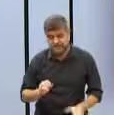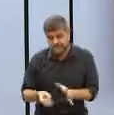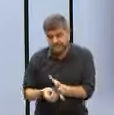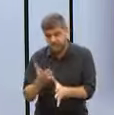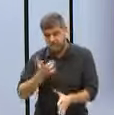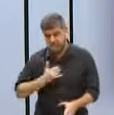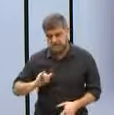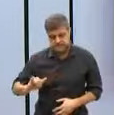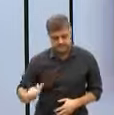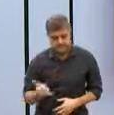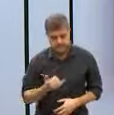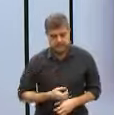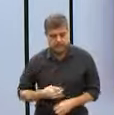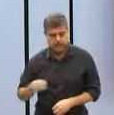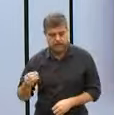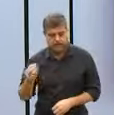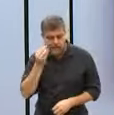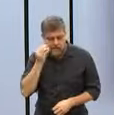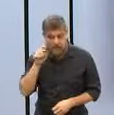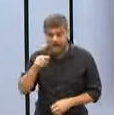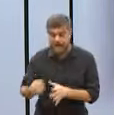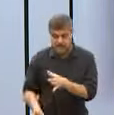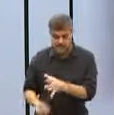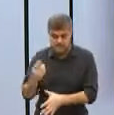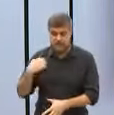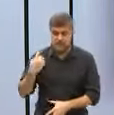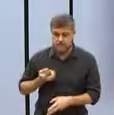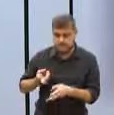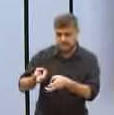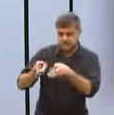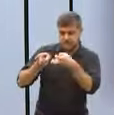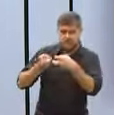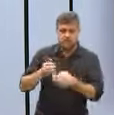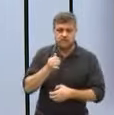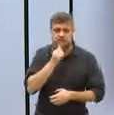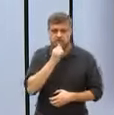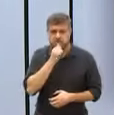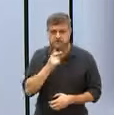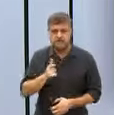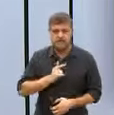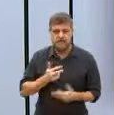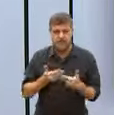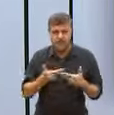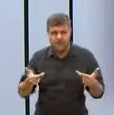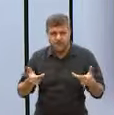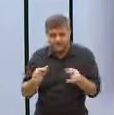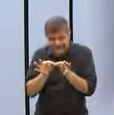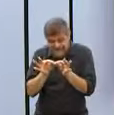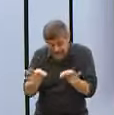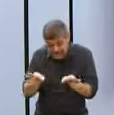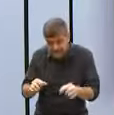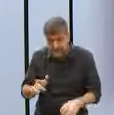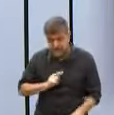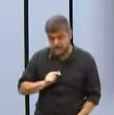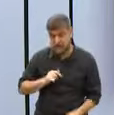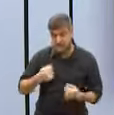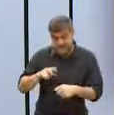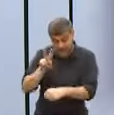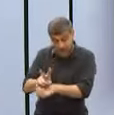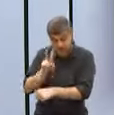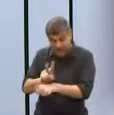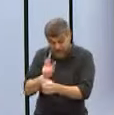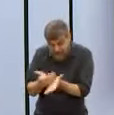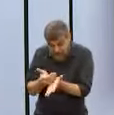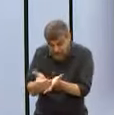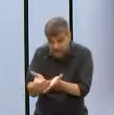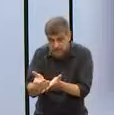eventuais abusos, demandas, enfim, que apareçam. Às vezes coisas pequenas, mas que se não tratadas logo